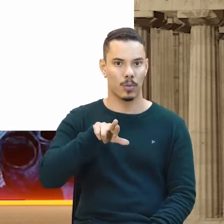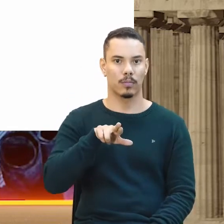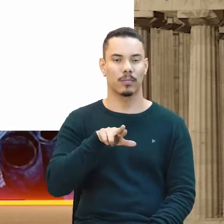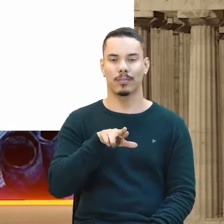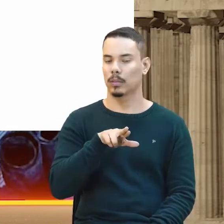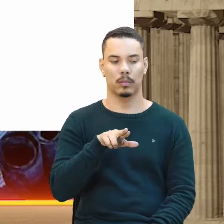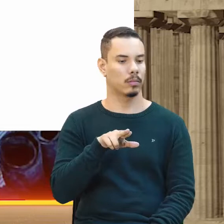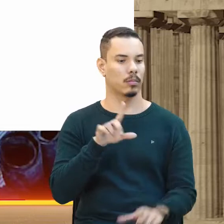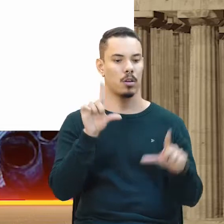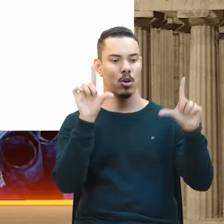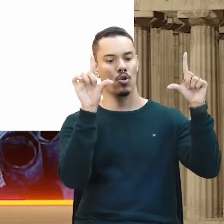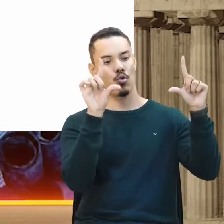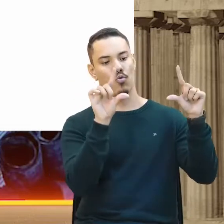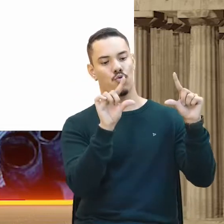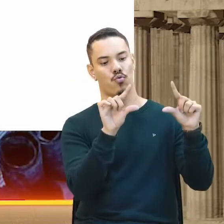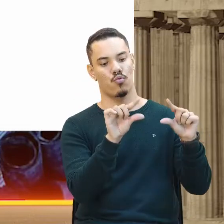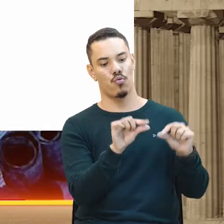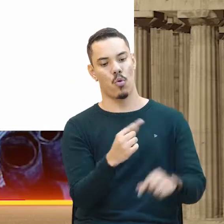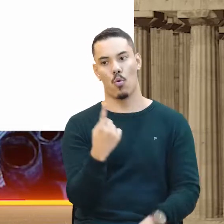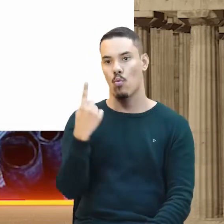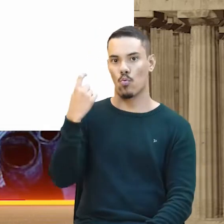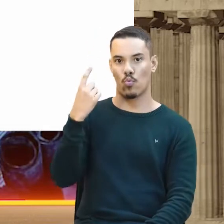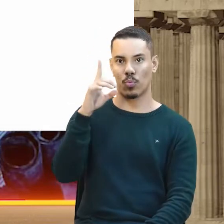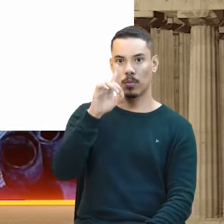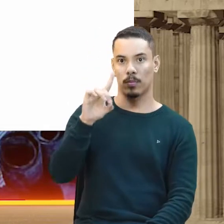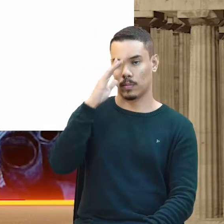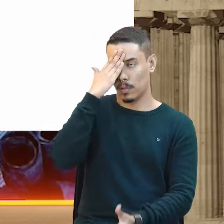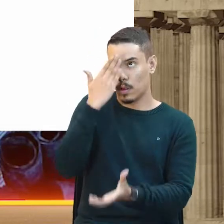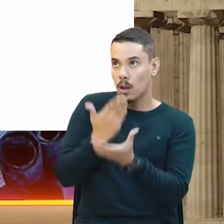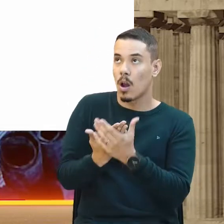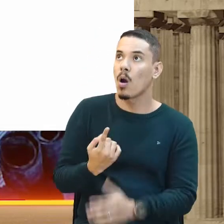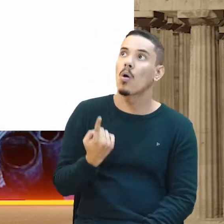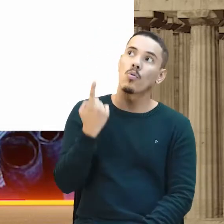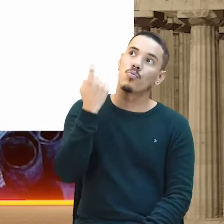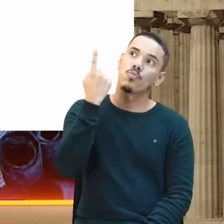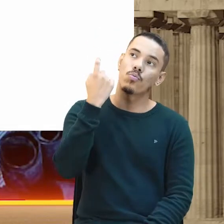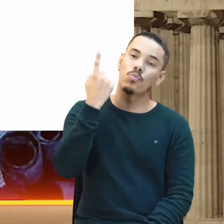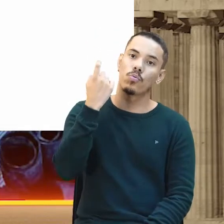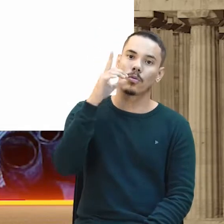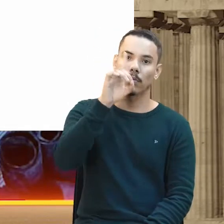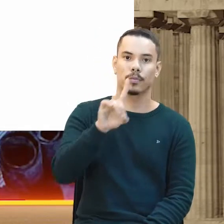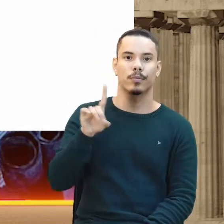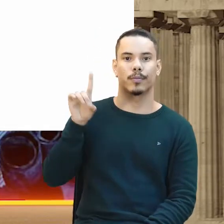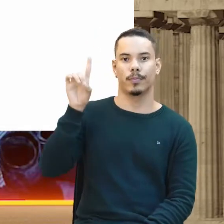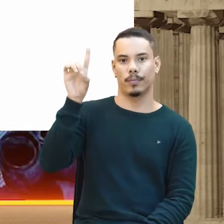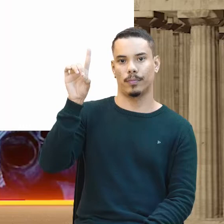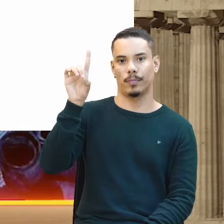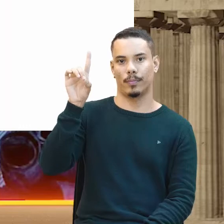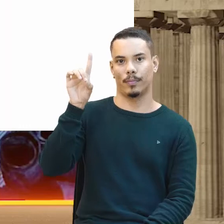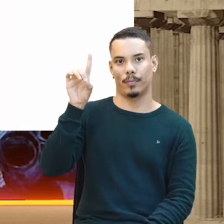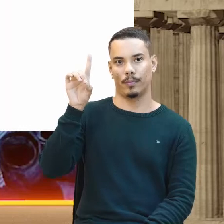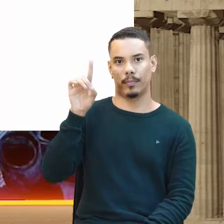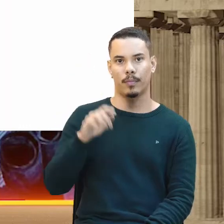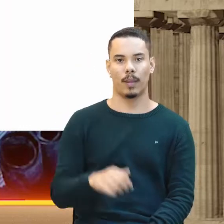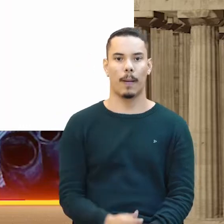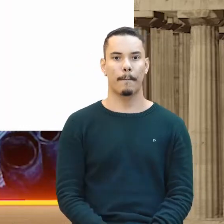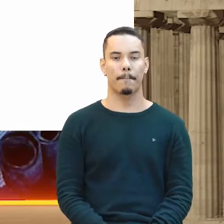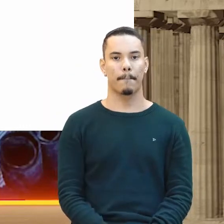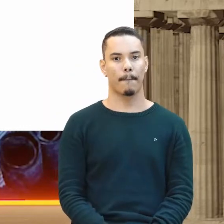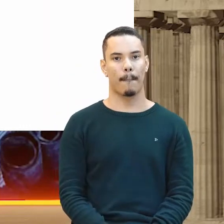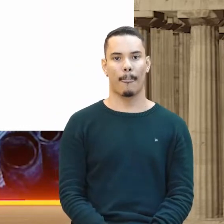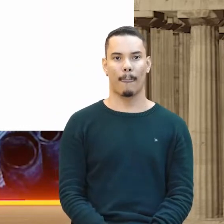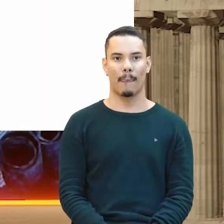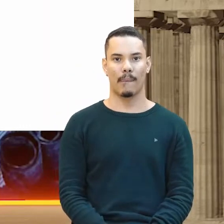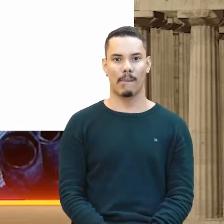se transformarem em monoteísta, ou seja, monoteísmo significa crença em um